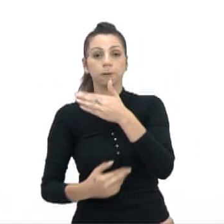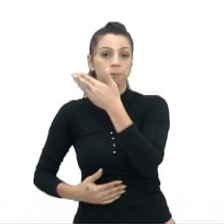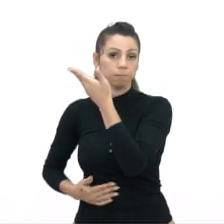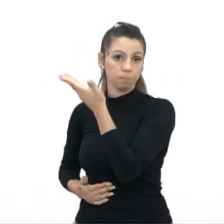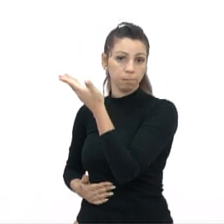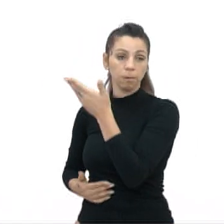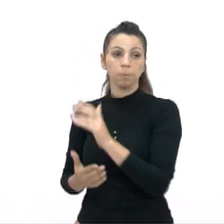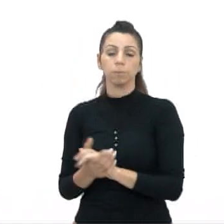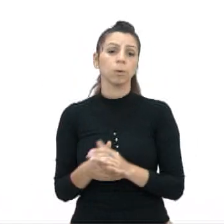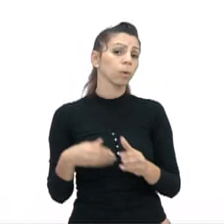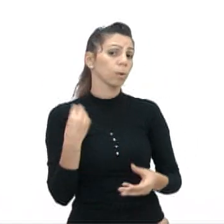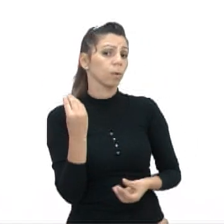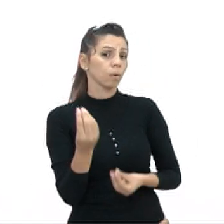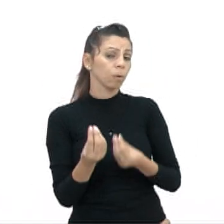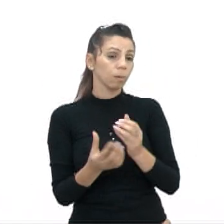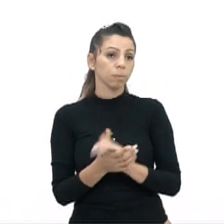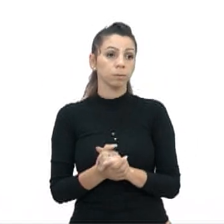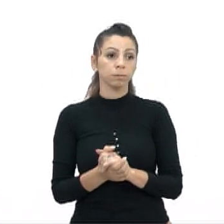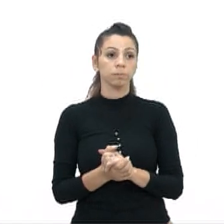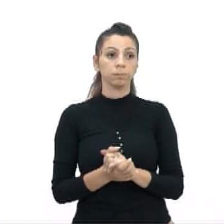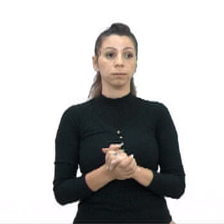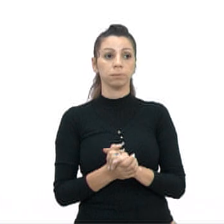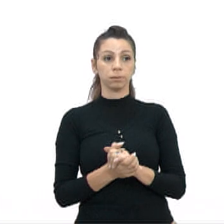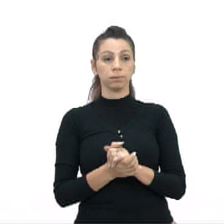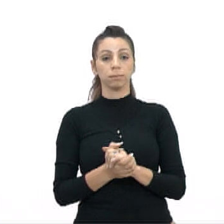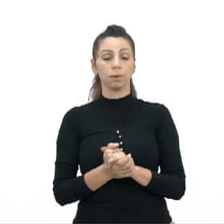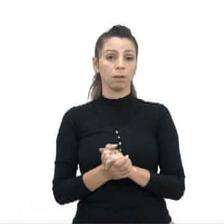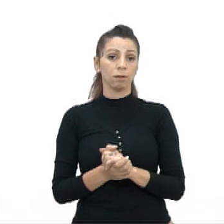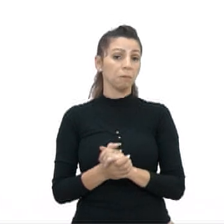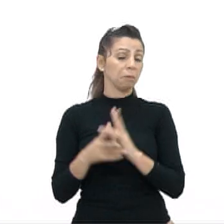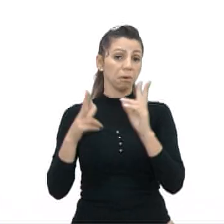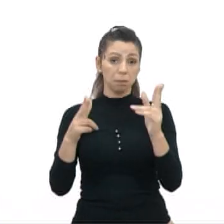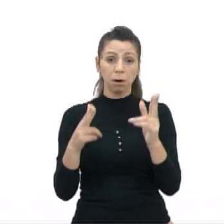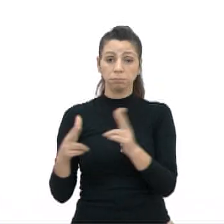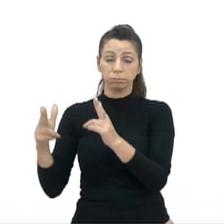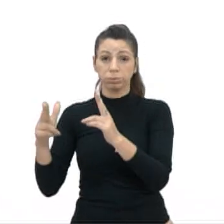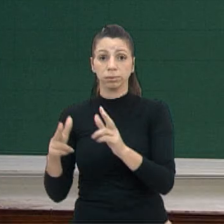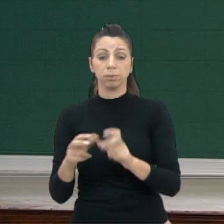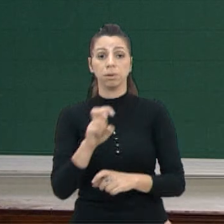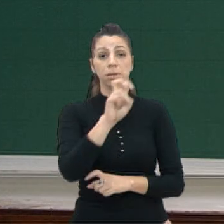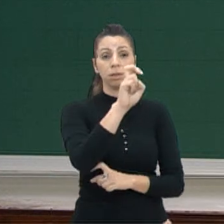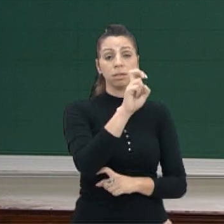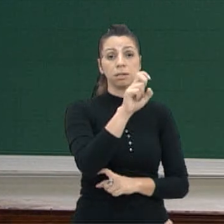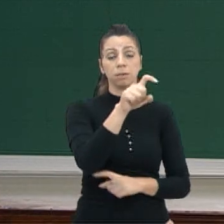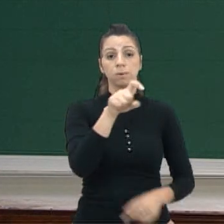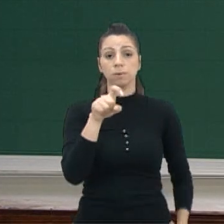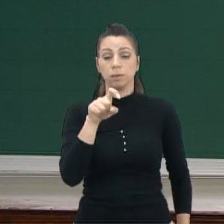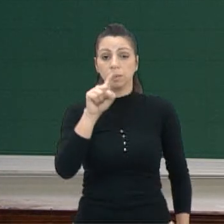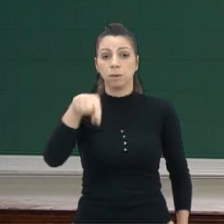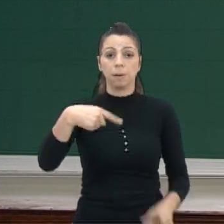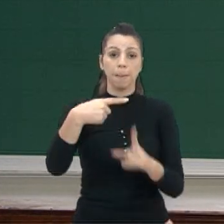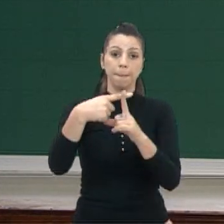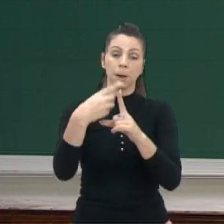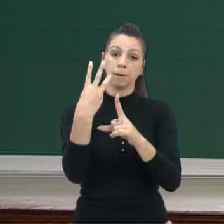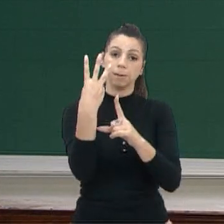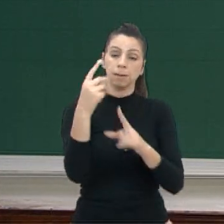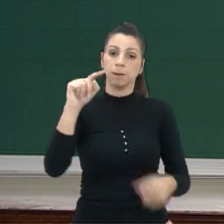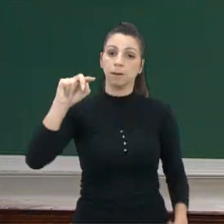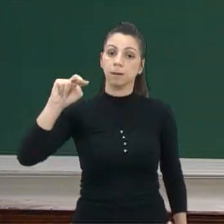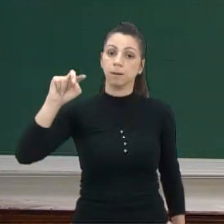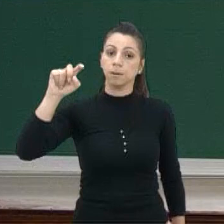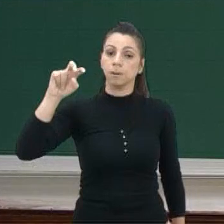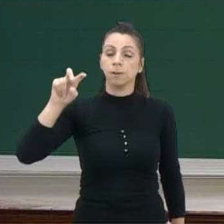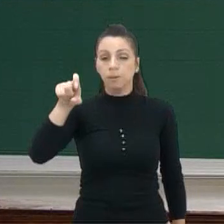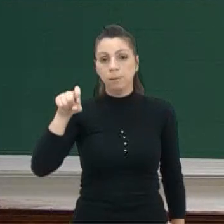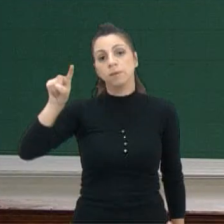Então, como é que eu faço? Vou deixar a expressão como está. 5x mais 3x ao quadrado,